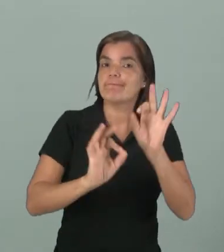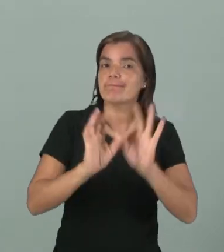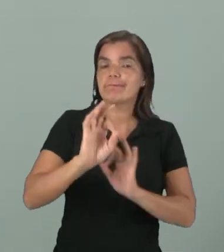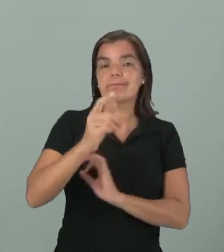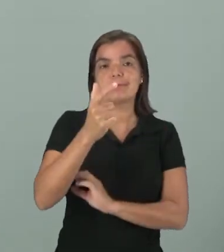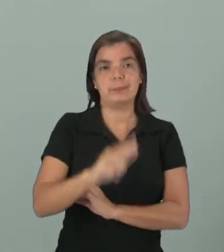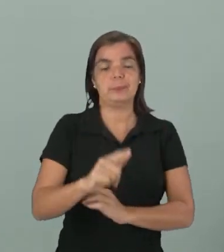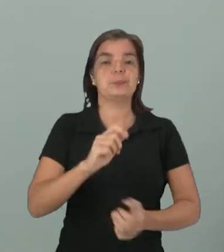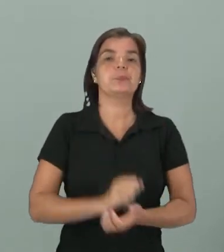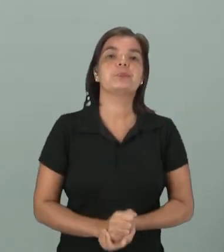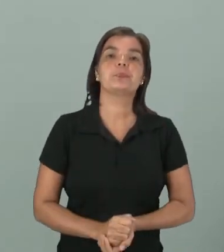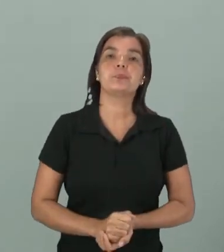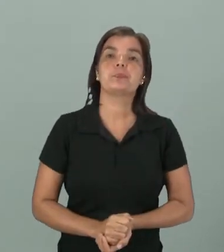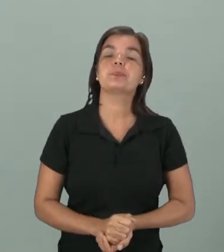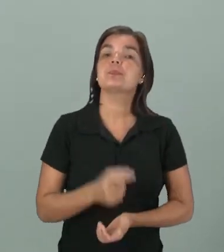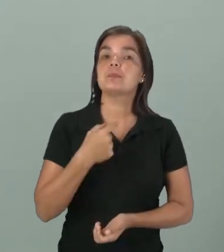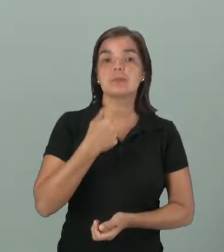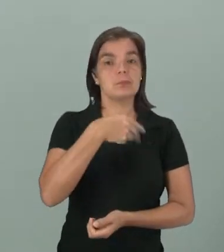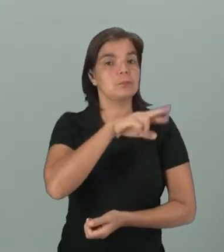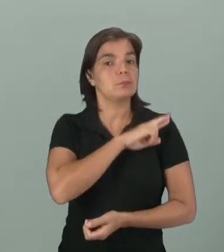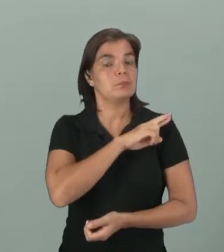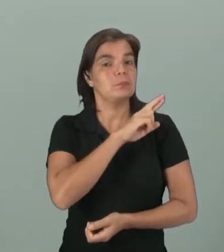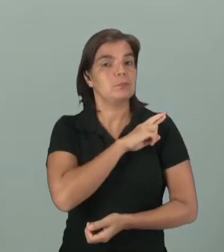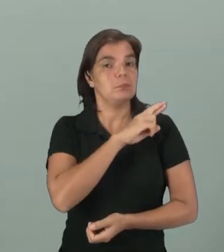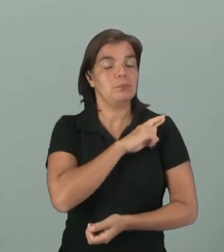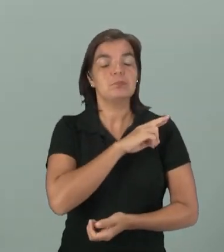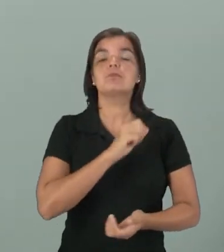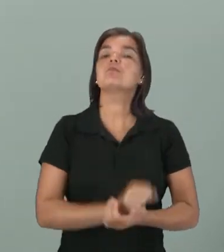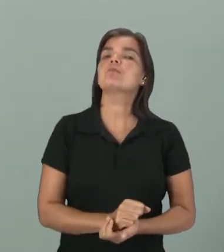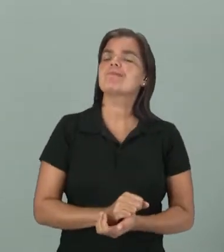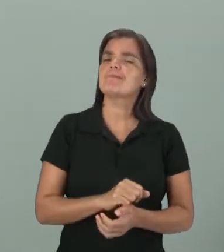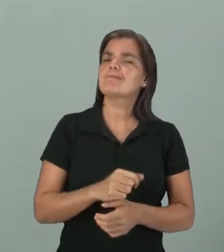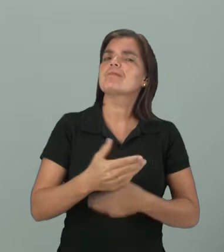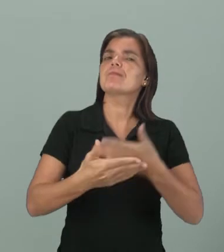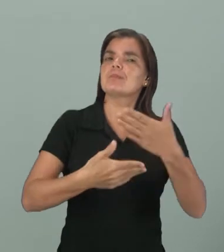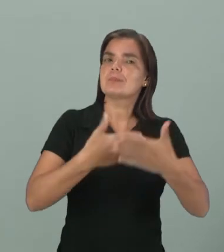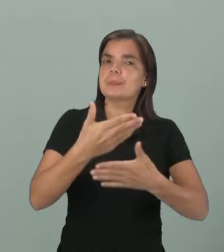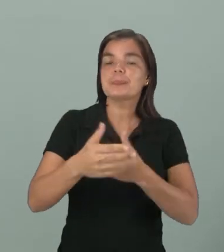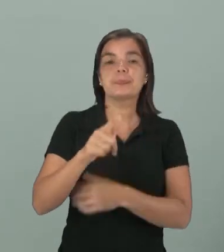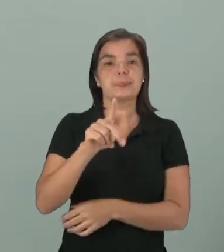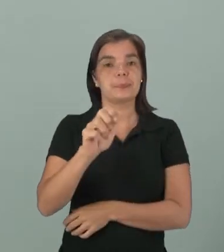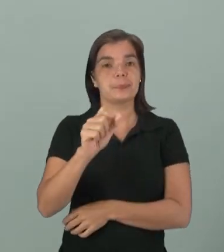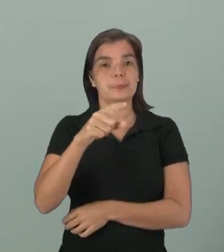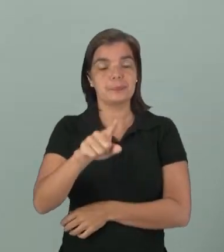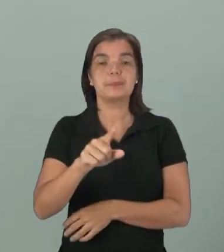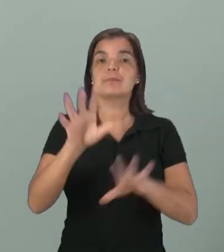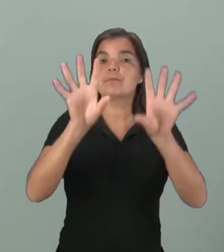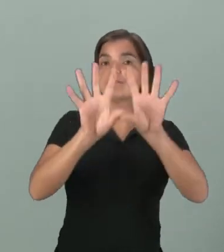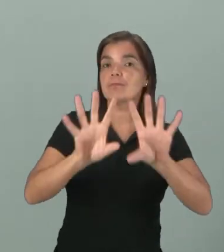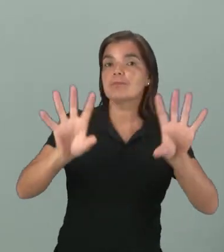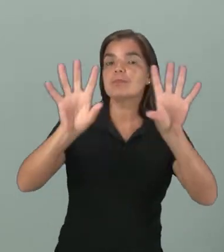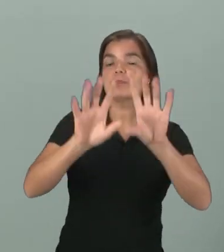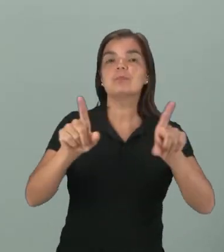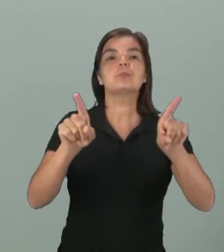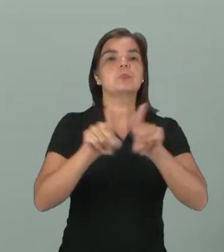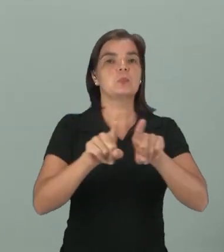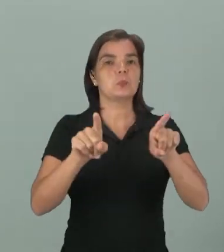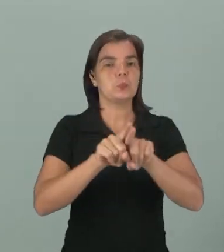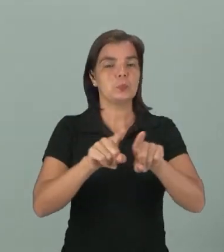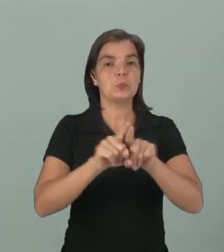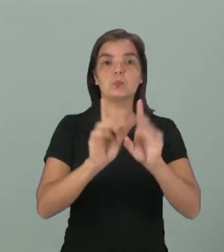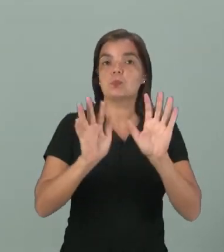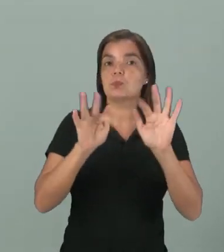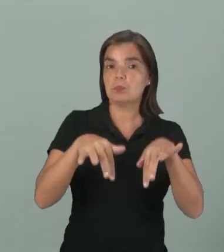formar, tá? E eles são responsáveis por grande parte da emissão de gases na atmosfera. Então, além deles terem